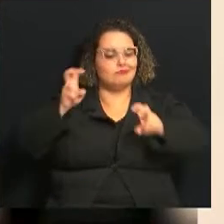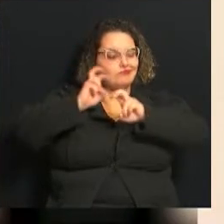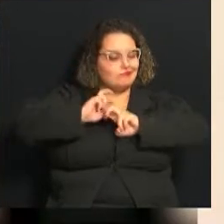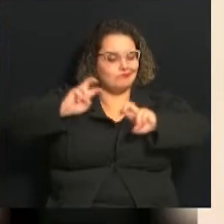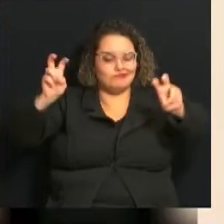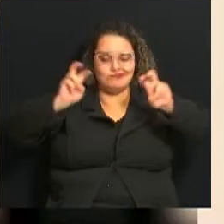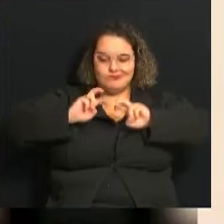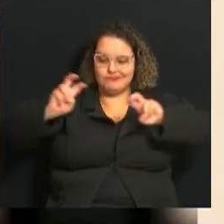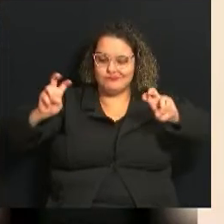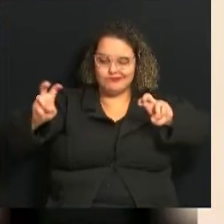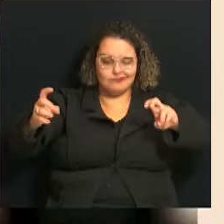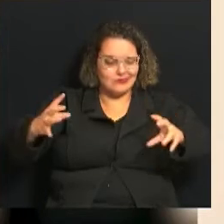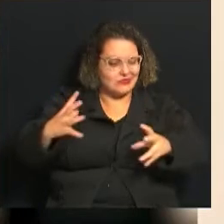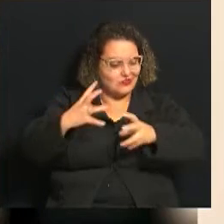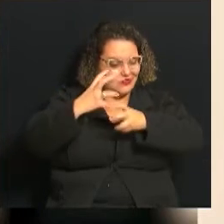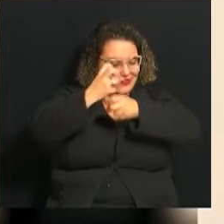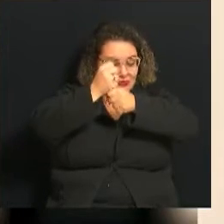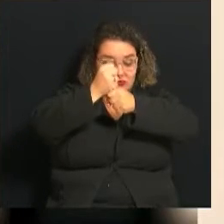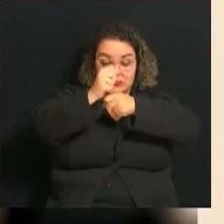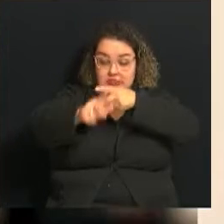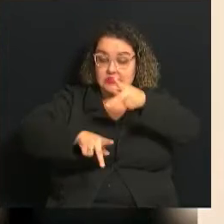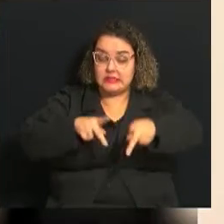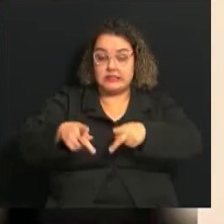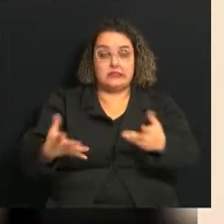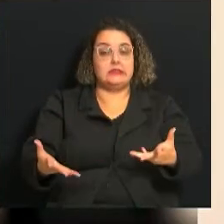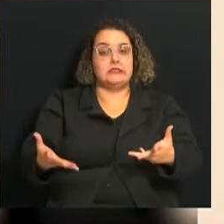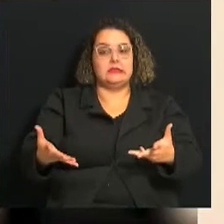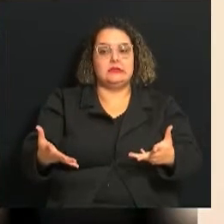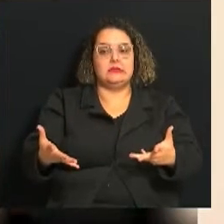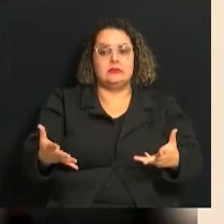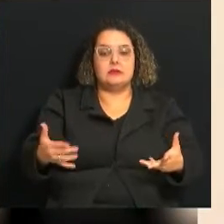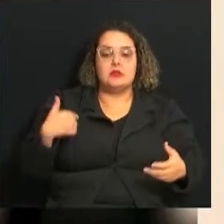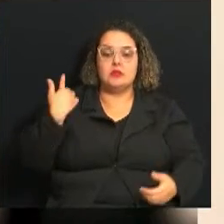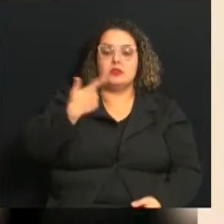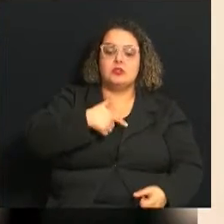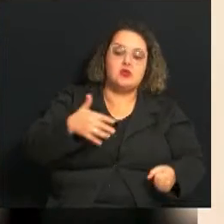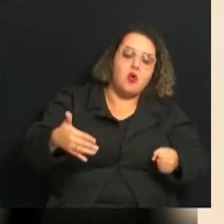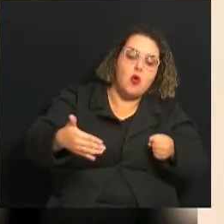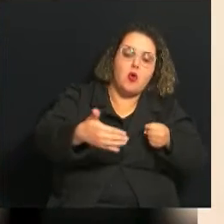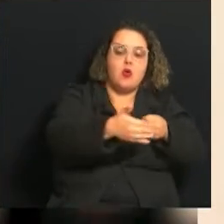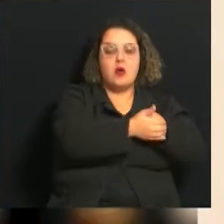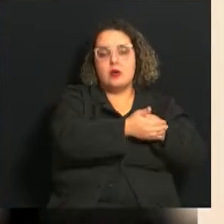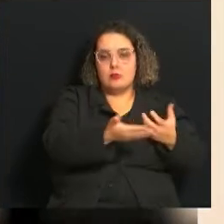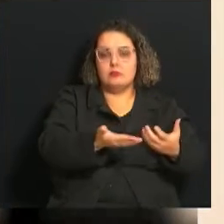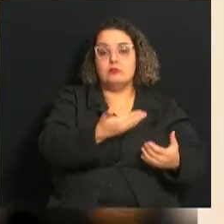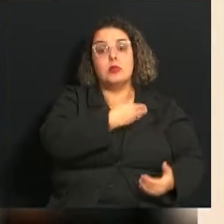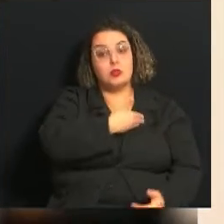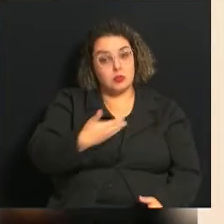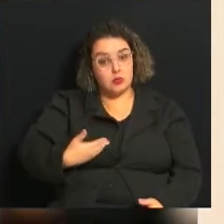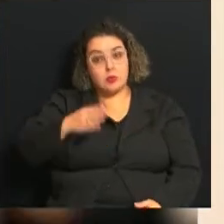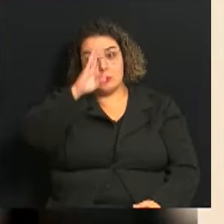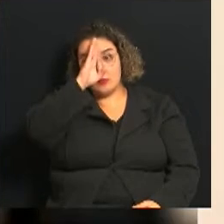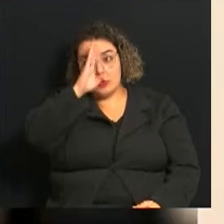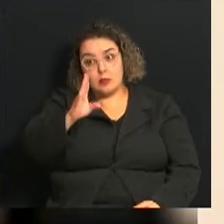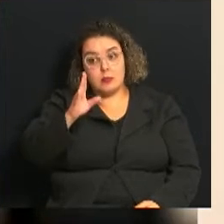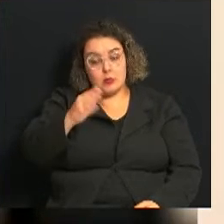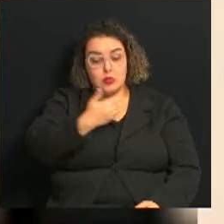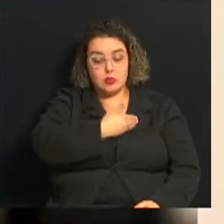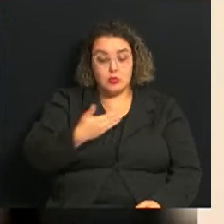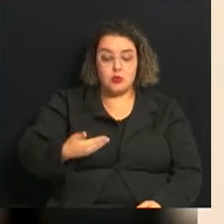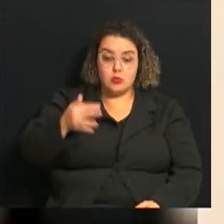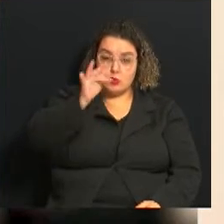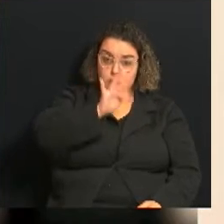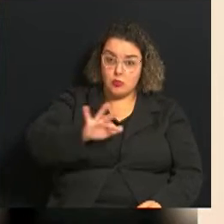na população que tem sido invisibilizada pelos governos, principalmente pelo governo federal. Quero aqui